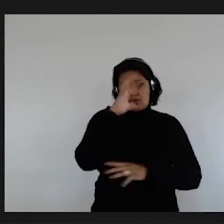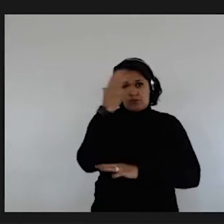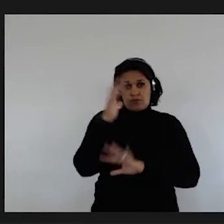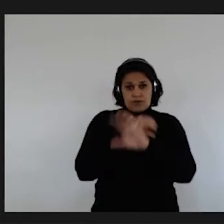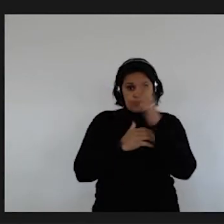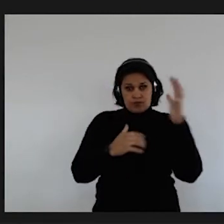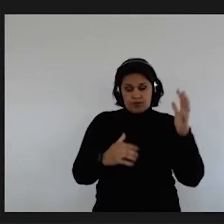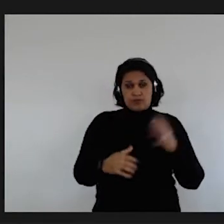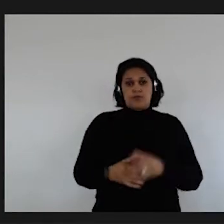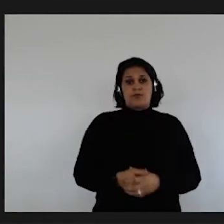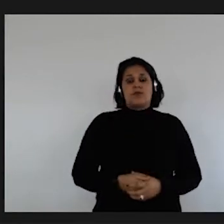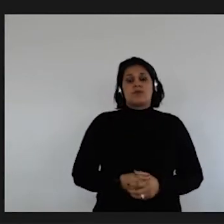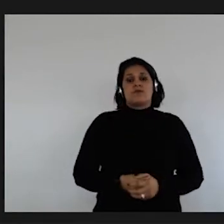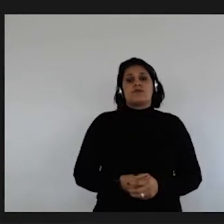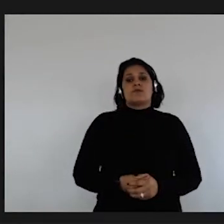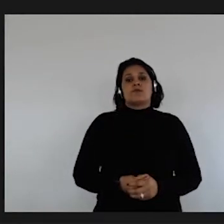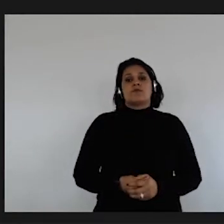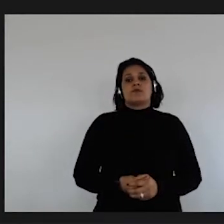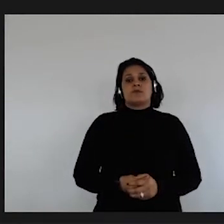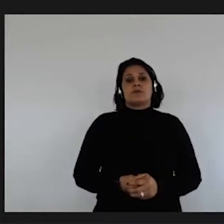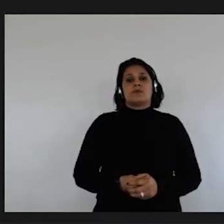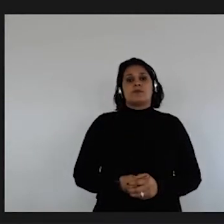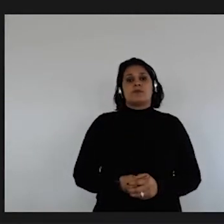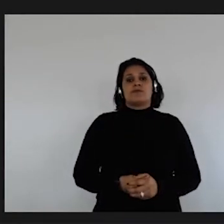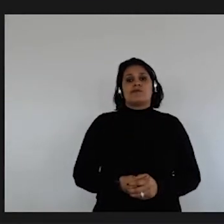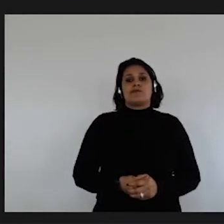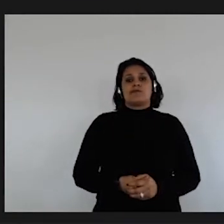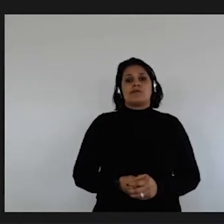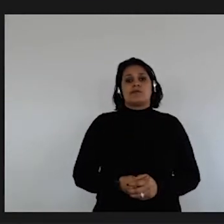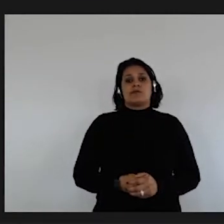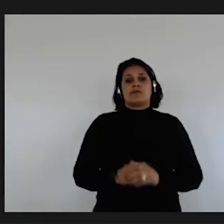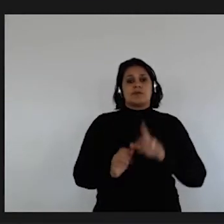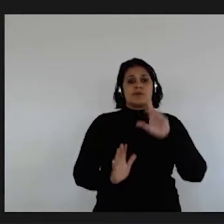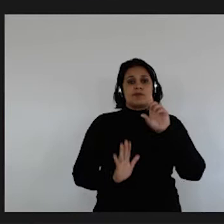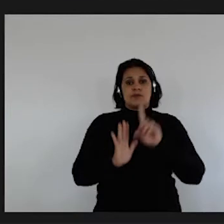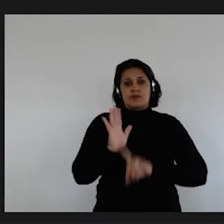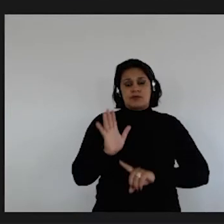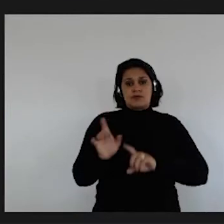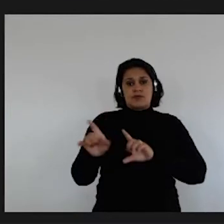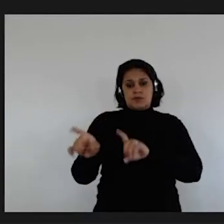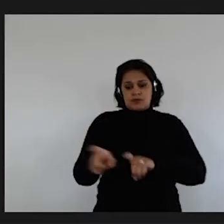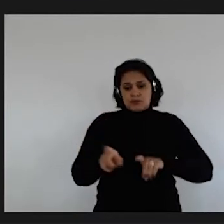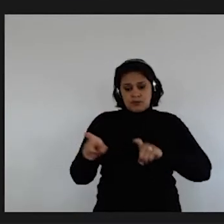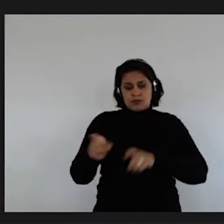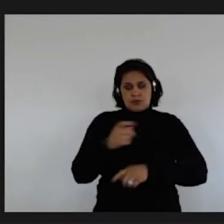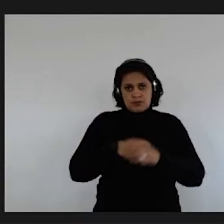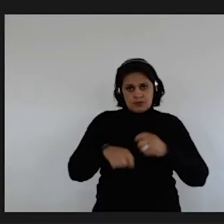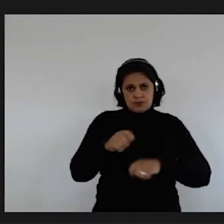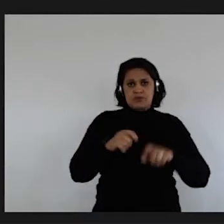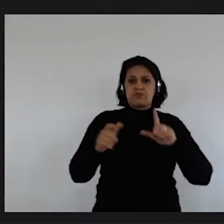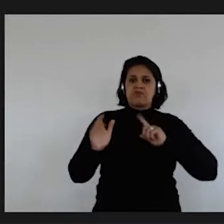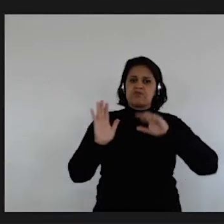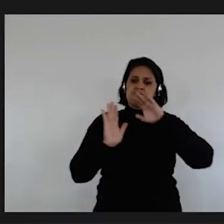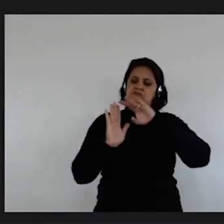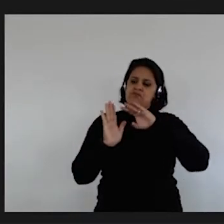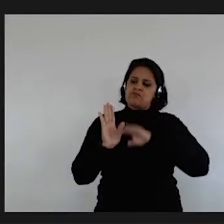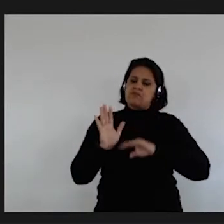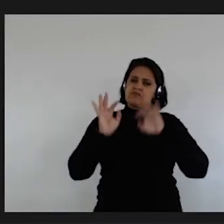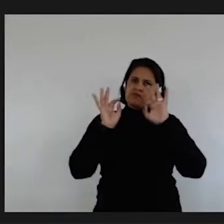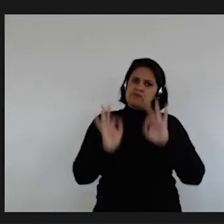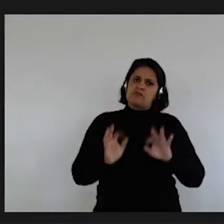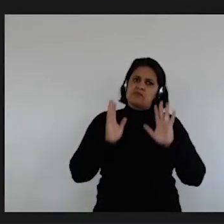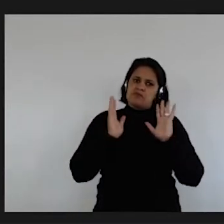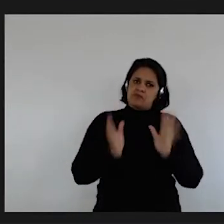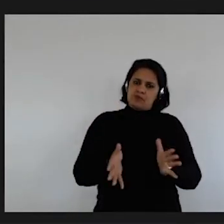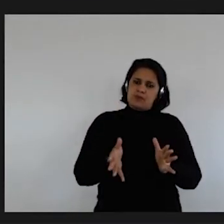natureza, na lição do grande mestre italiano Antônio Carrozza. O direito do agronegócio tem princípios já esculpidos na lição de Renato